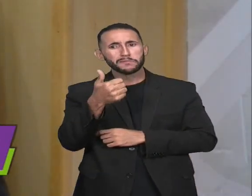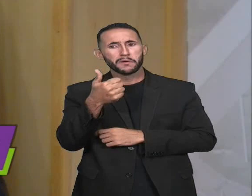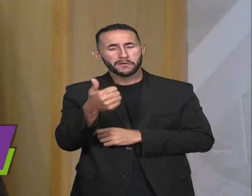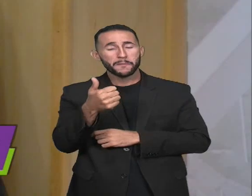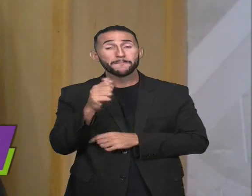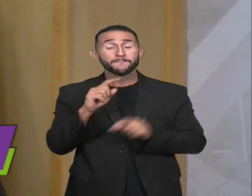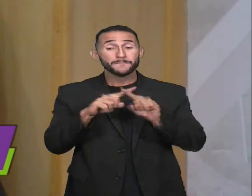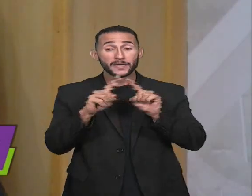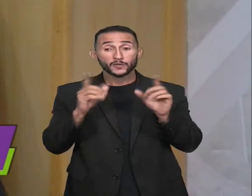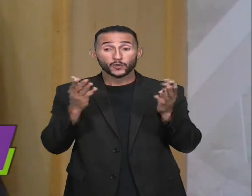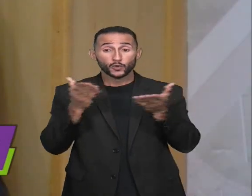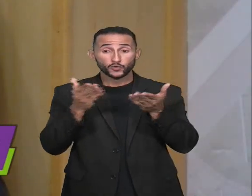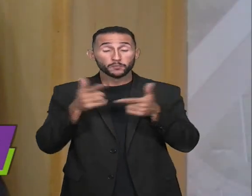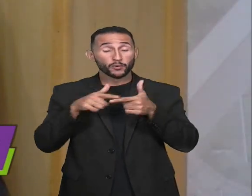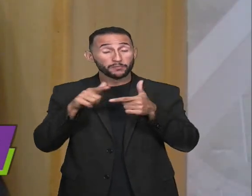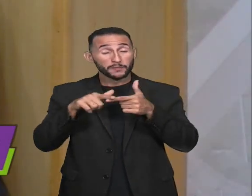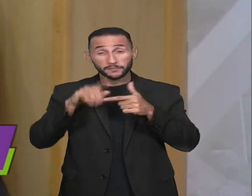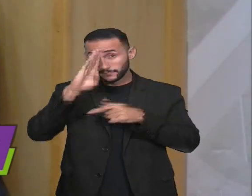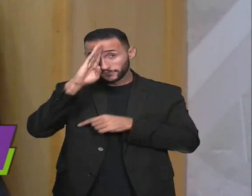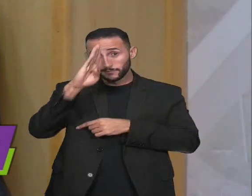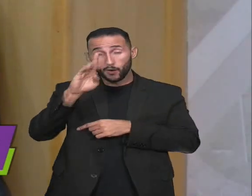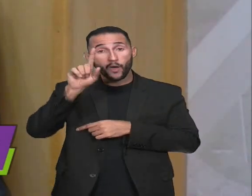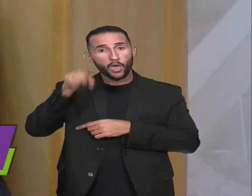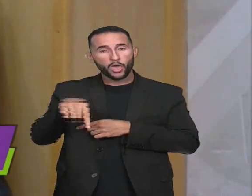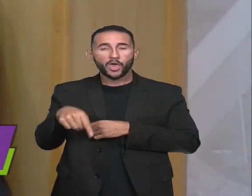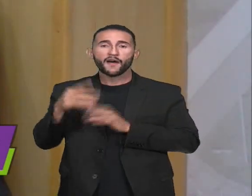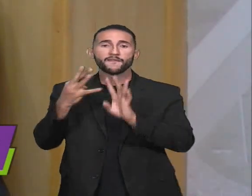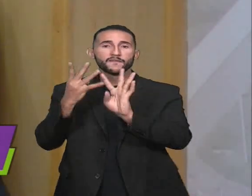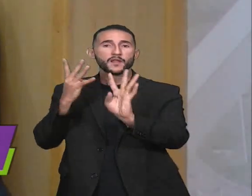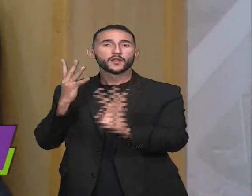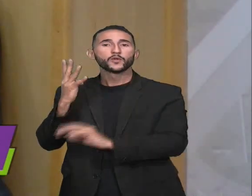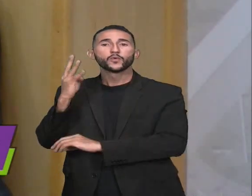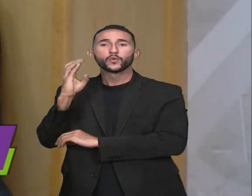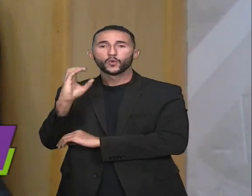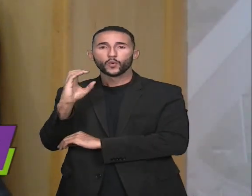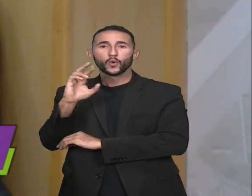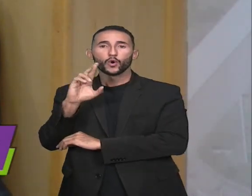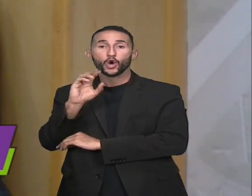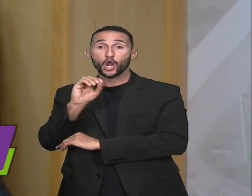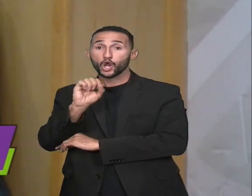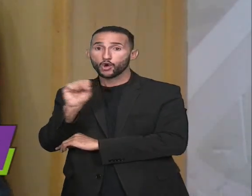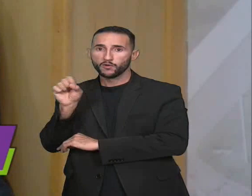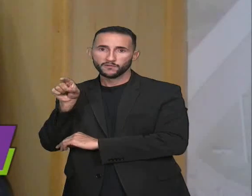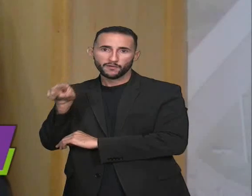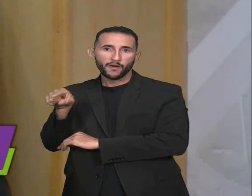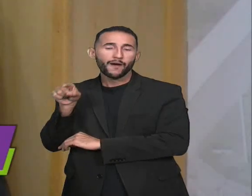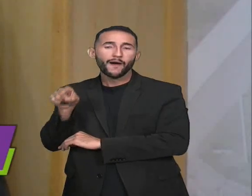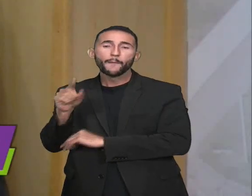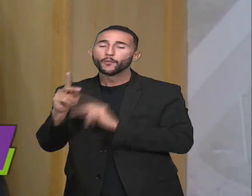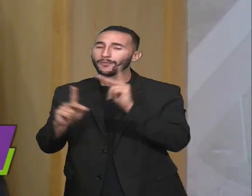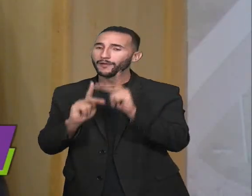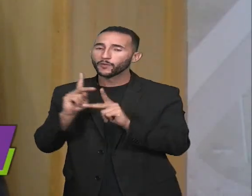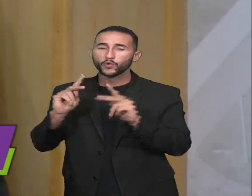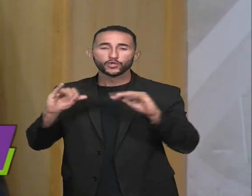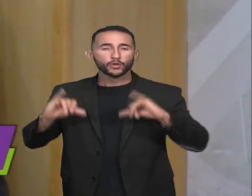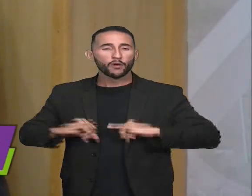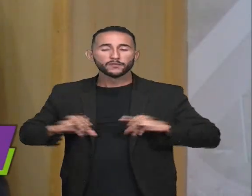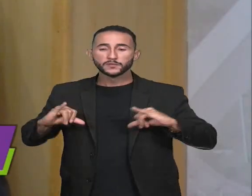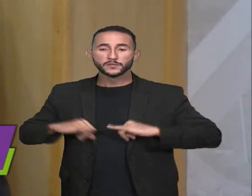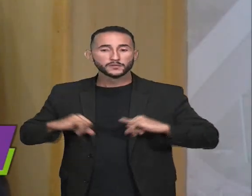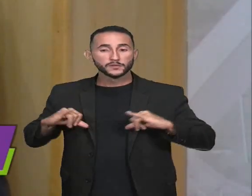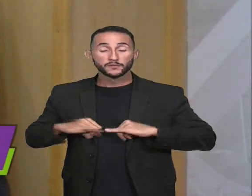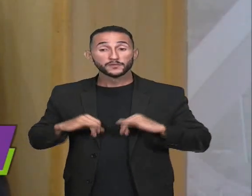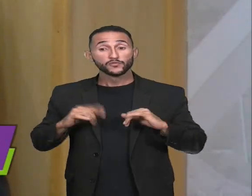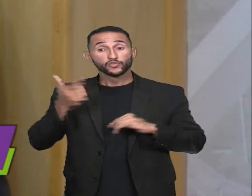hoje o nosso problema é o cross é algo crônico é algo que a população está sofrendo e volto a dizer